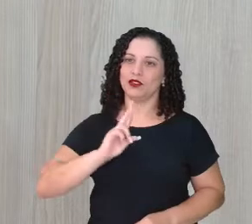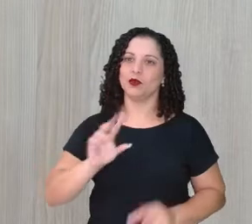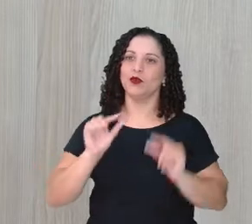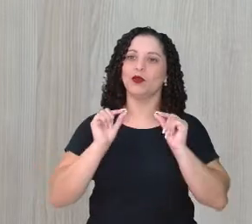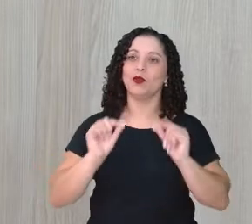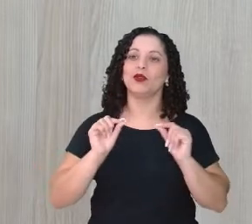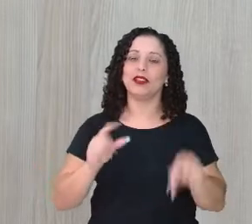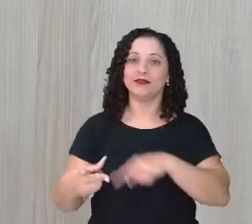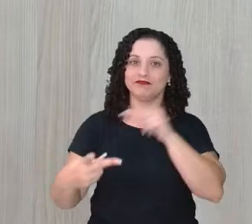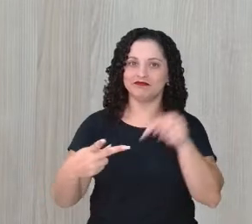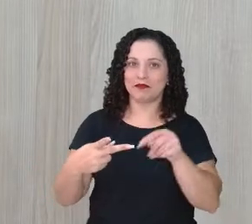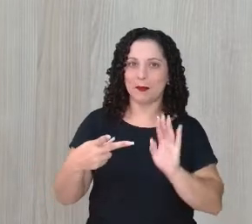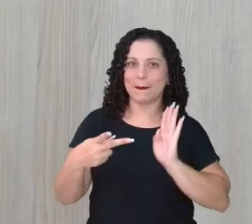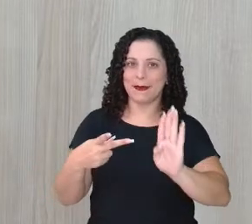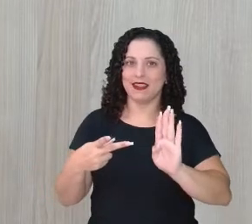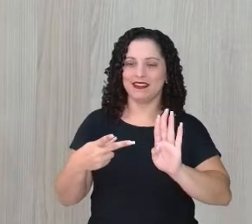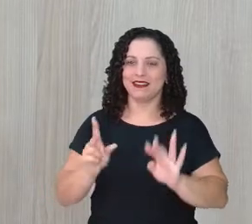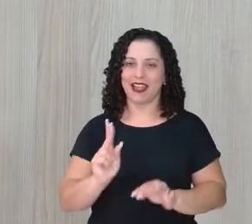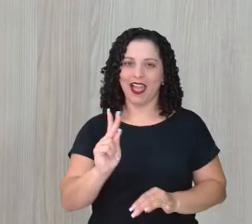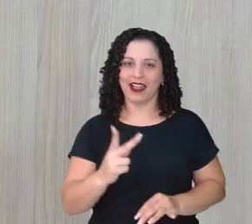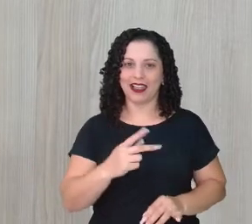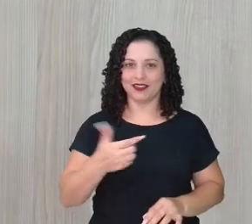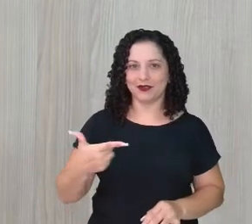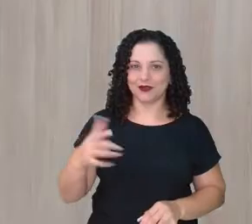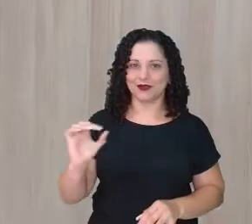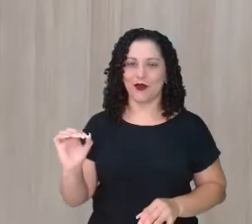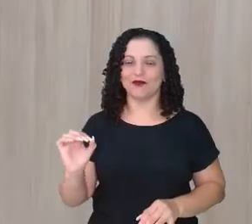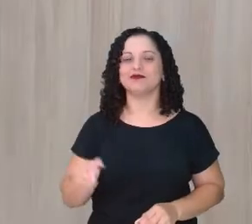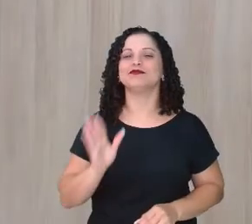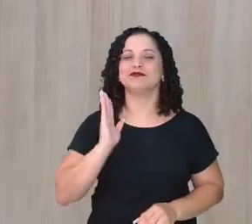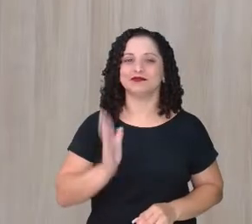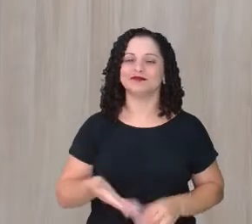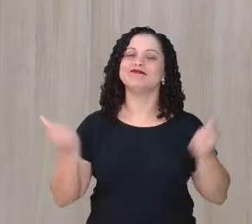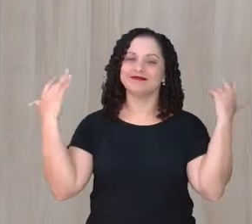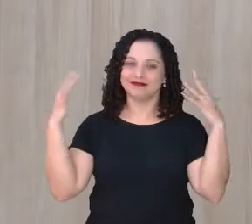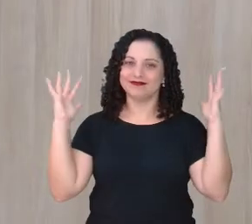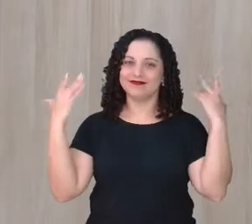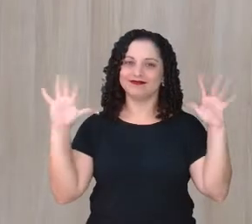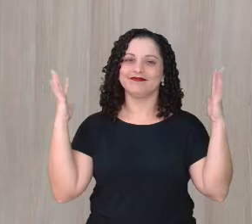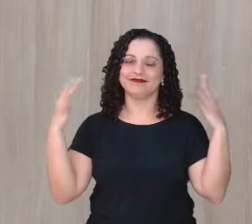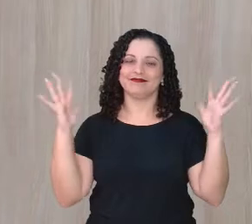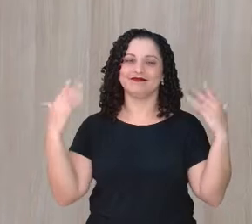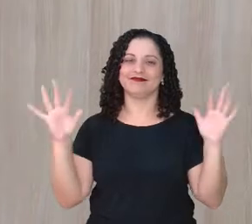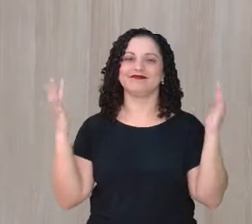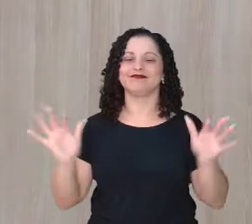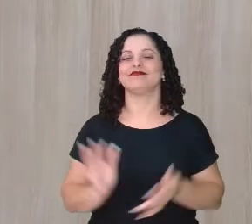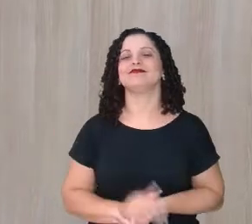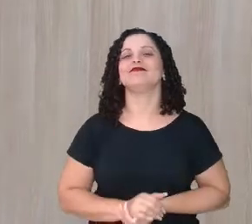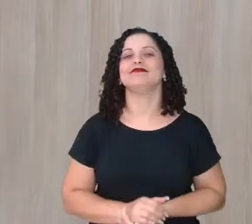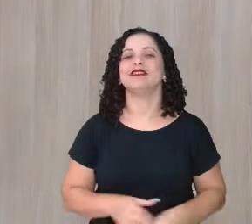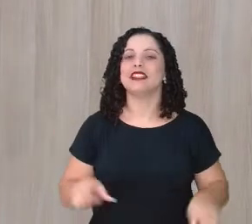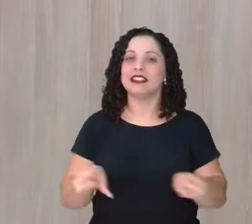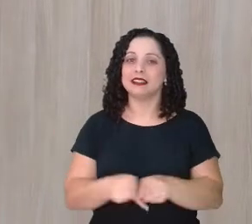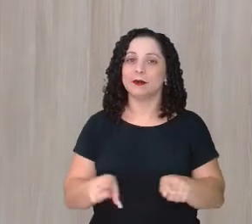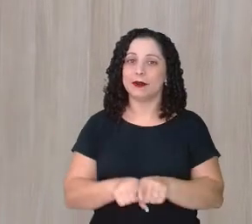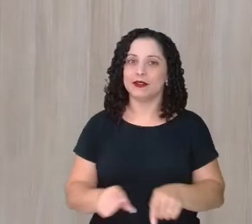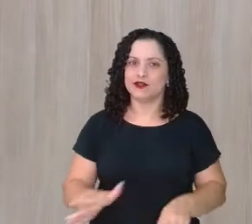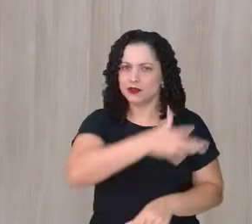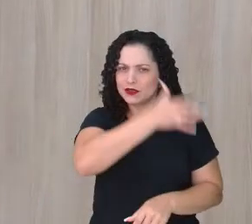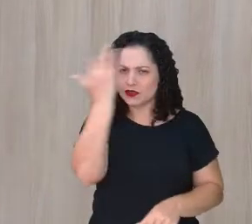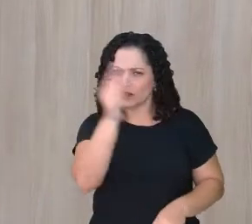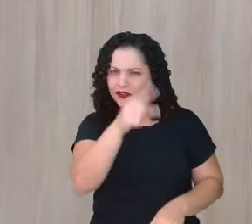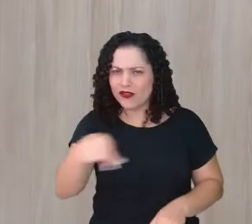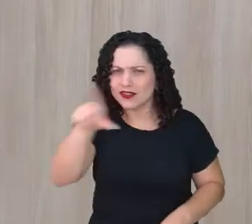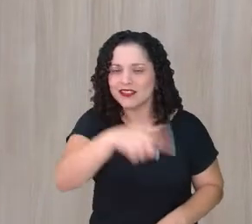H2O, a fórmula química da água, professora. Eita, que legal. Parabéns, Sabino. E para aqueles também que já iam responder